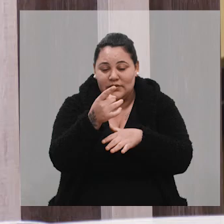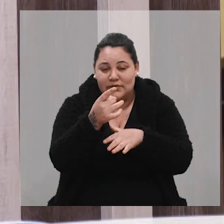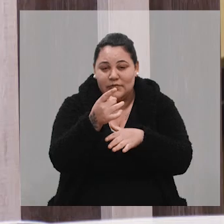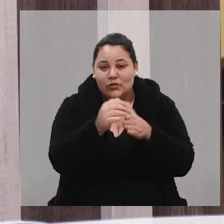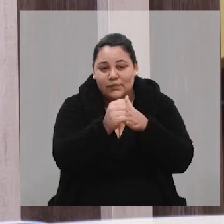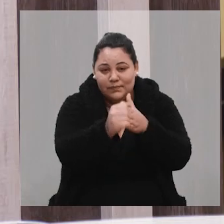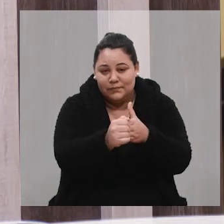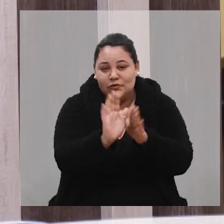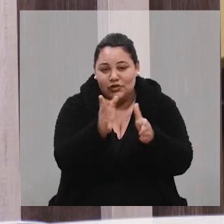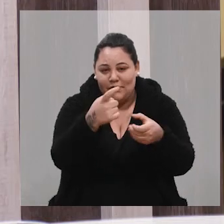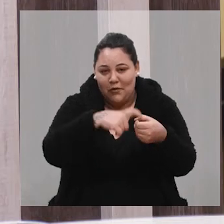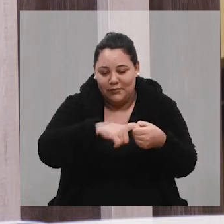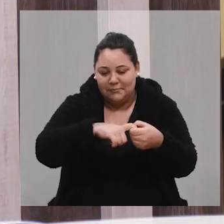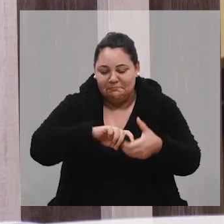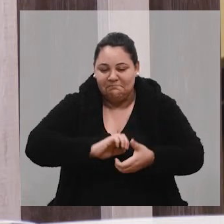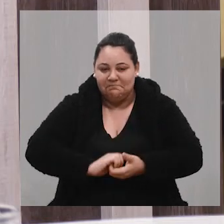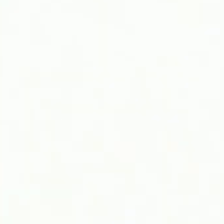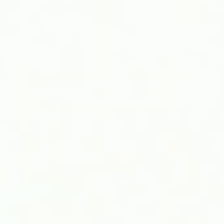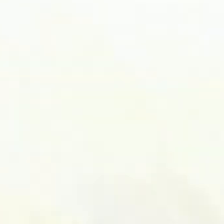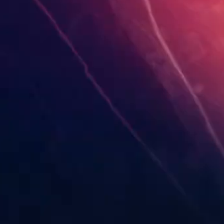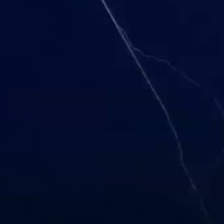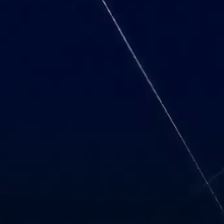continuem conosco, já voltamos.